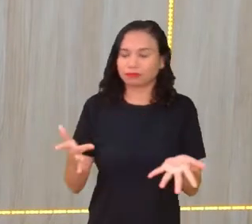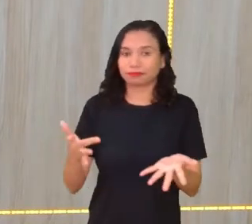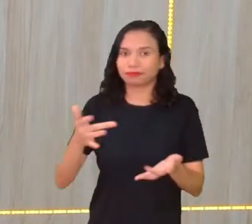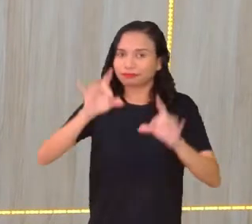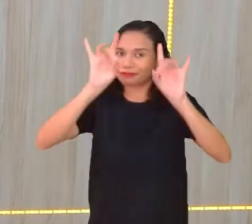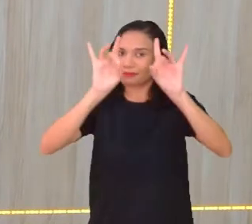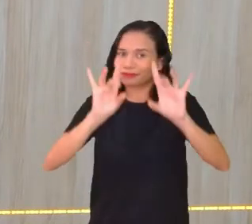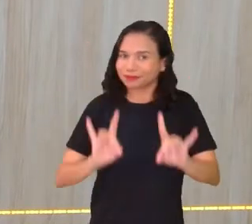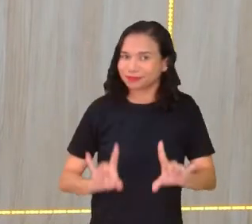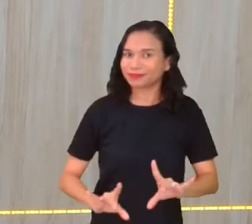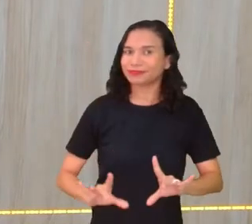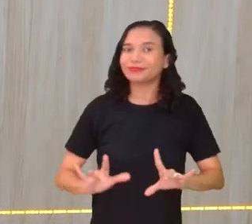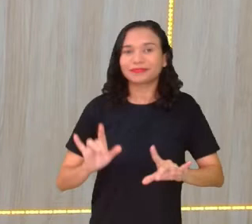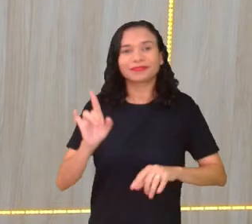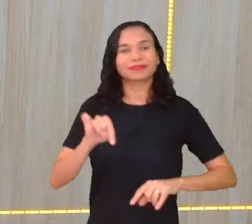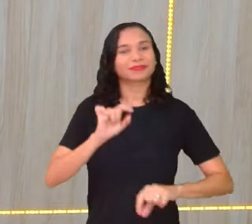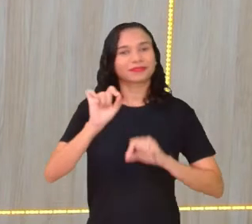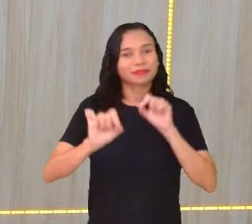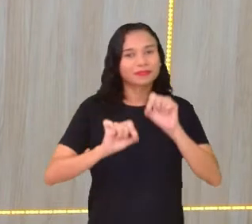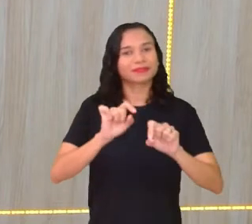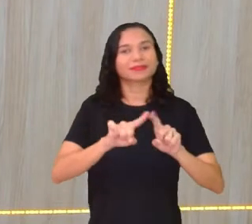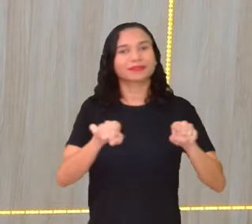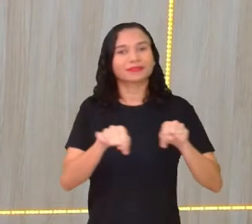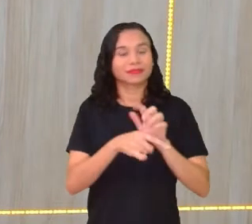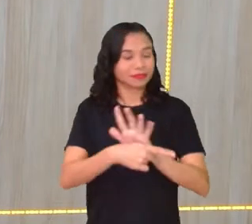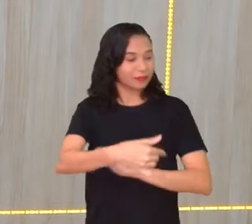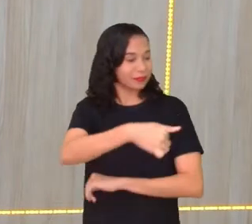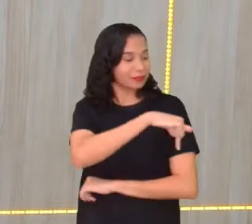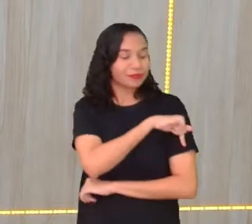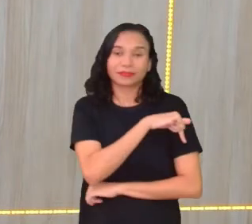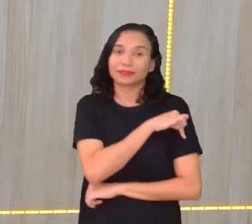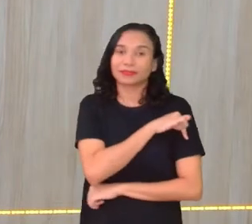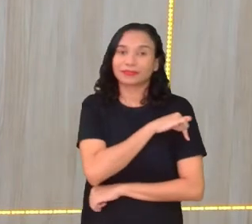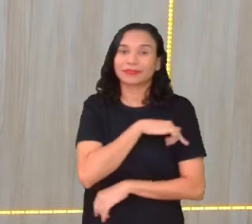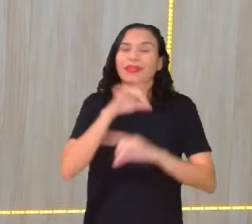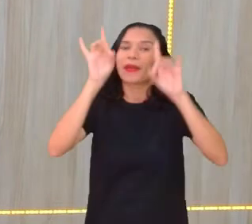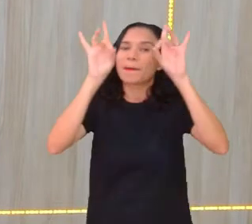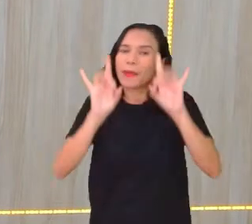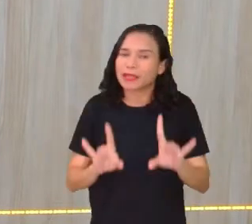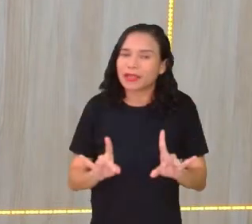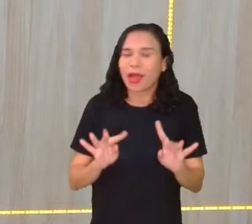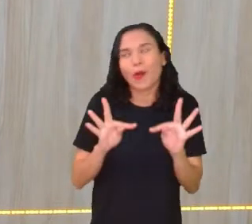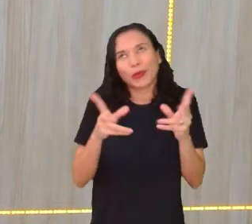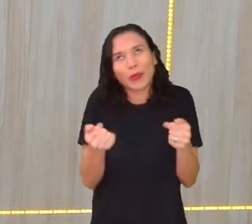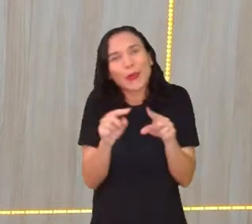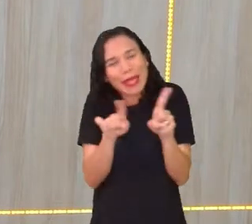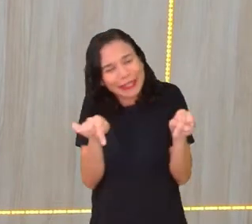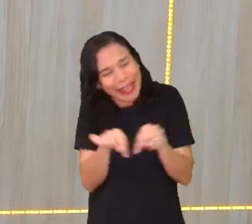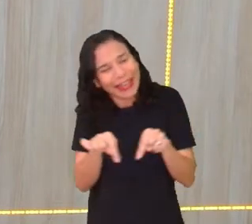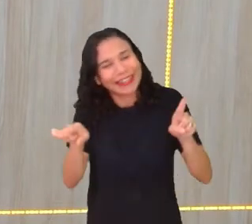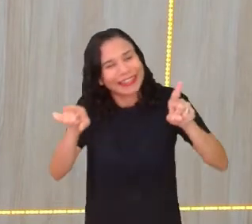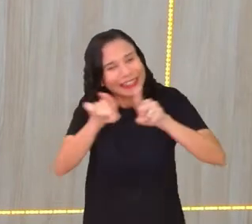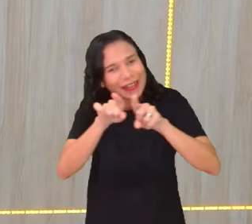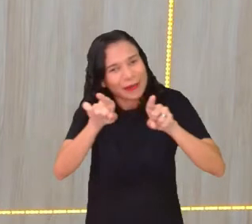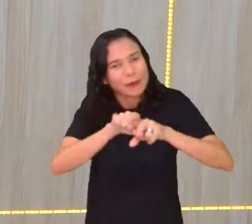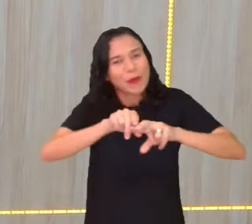tão especial que é a turma do 7º ano. E especial como todas as outras turmas, né?